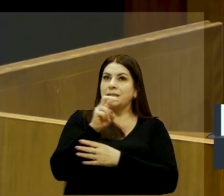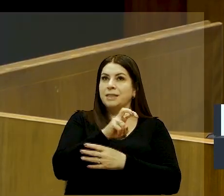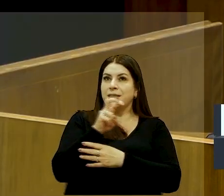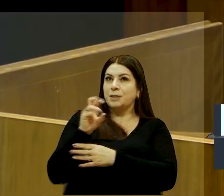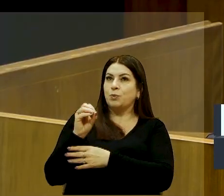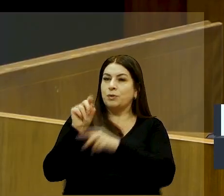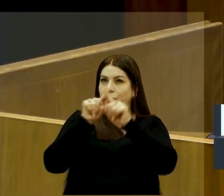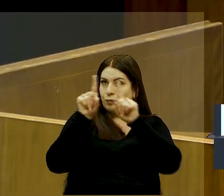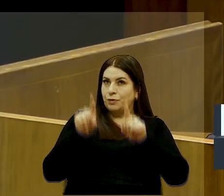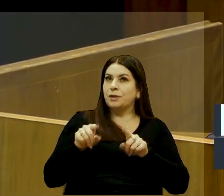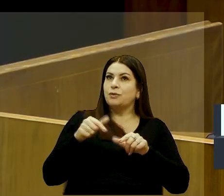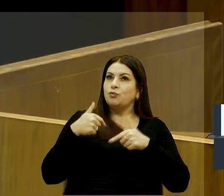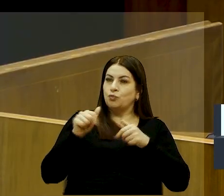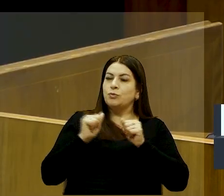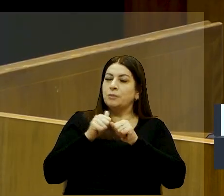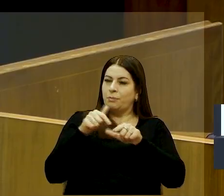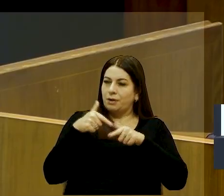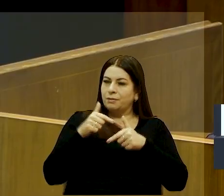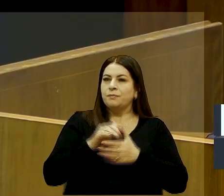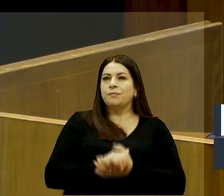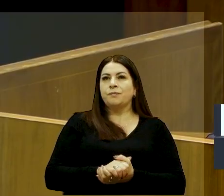550 colaboradores.